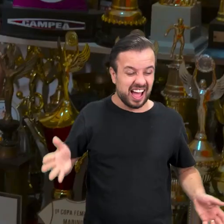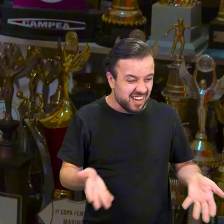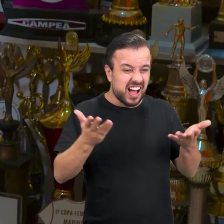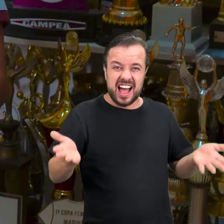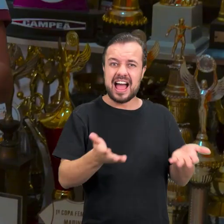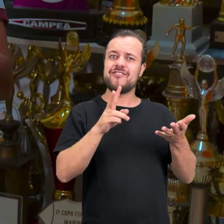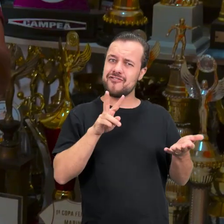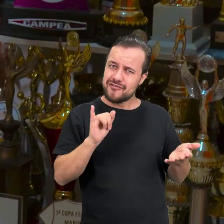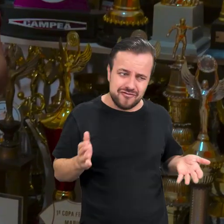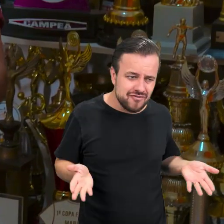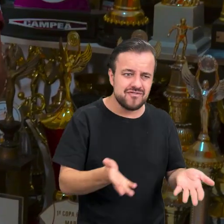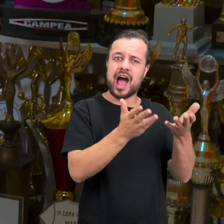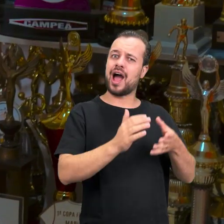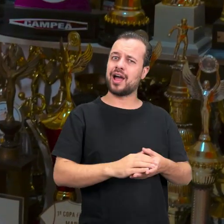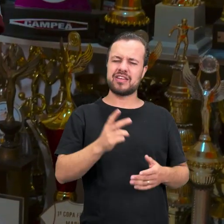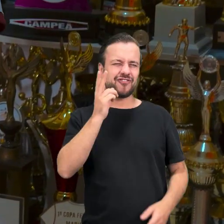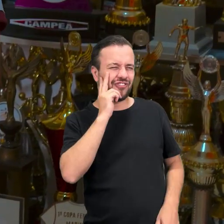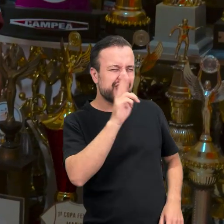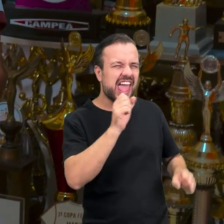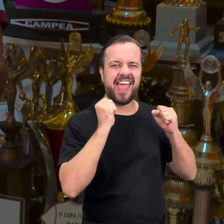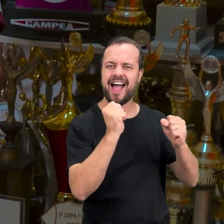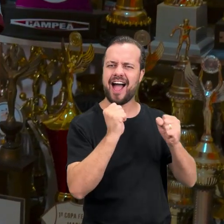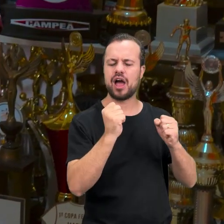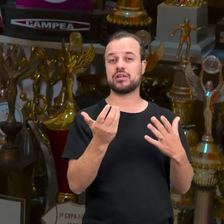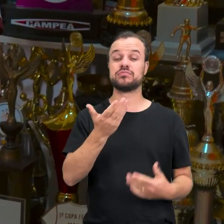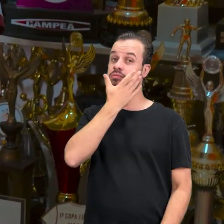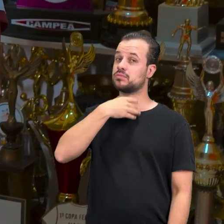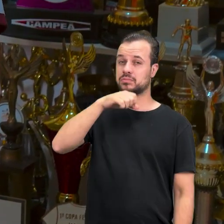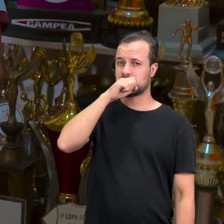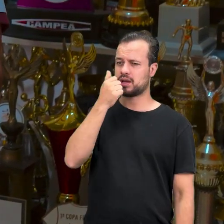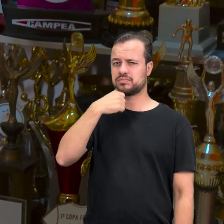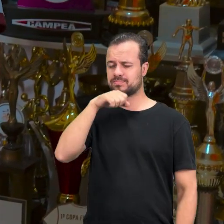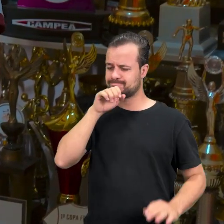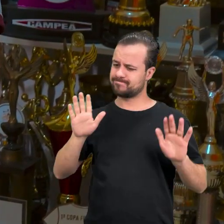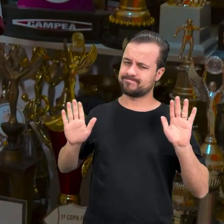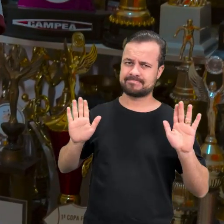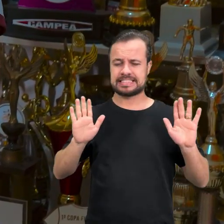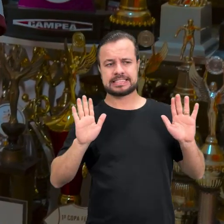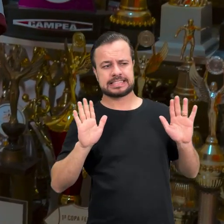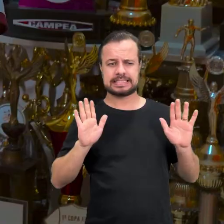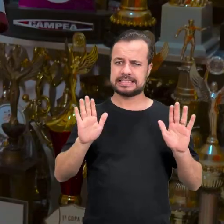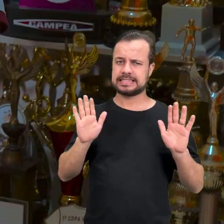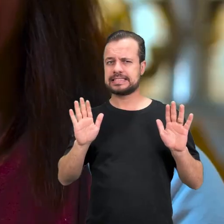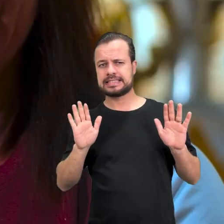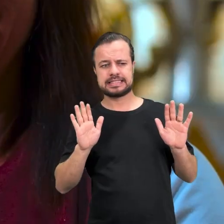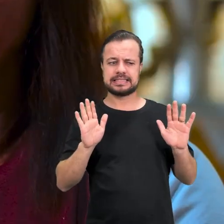incentivavam, vai, né? Iam lá assistir. Já meu pai e minha mãe já eram um pouco mais,